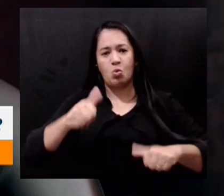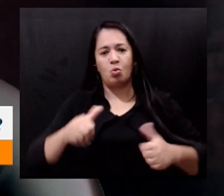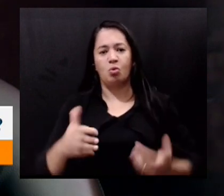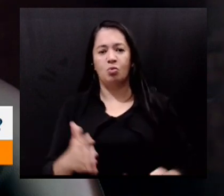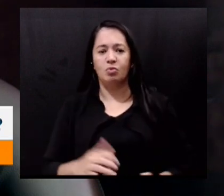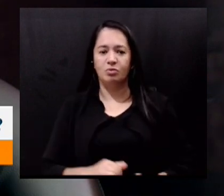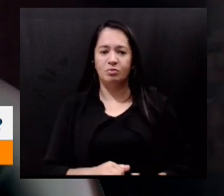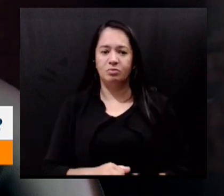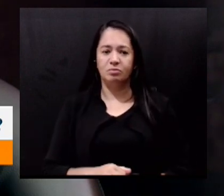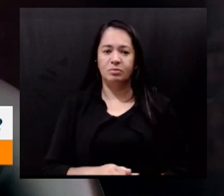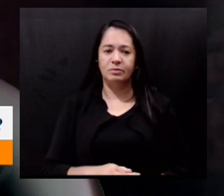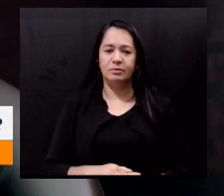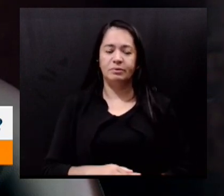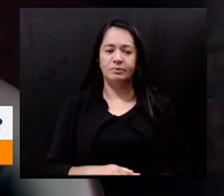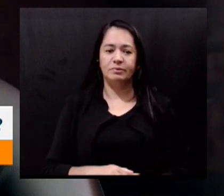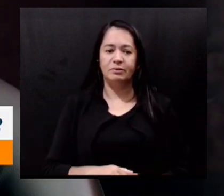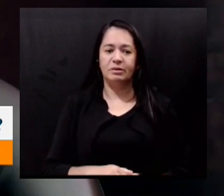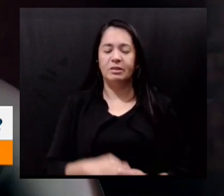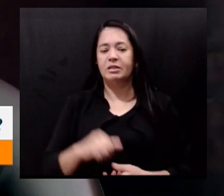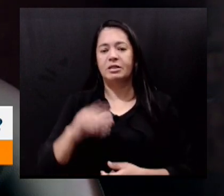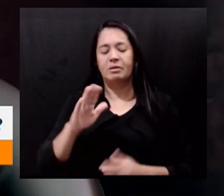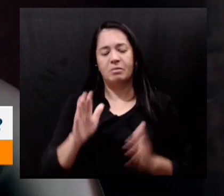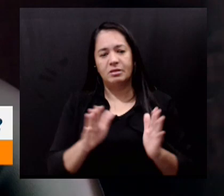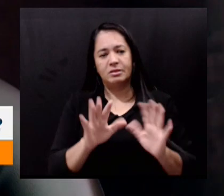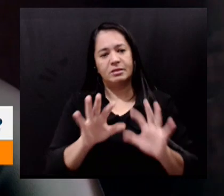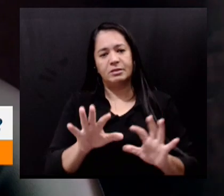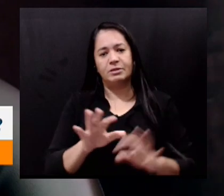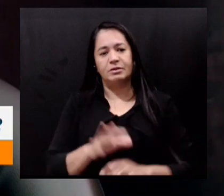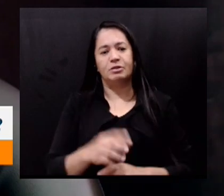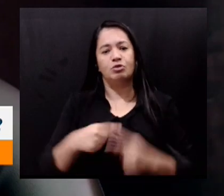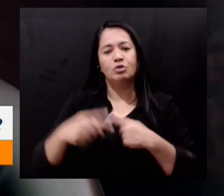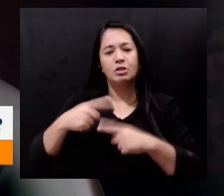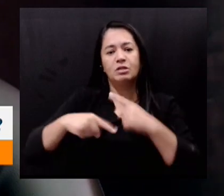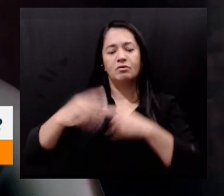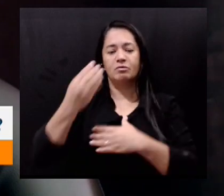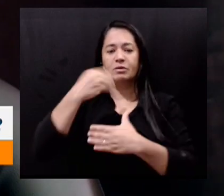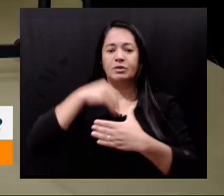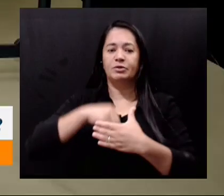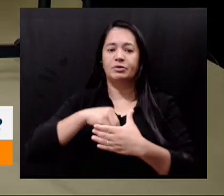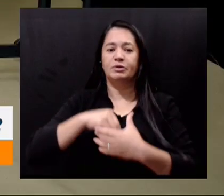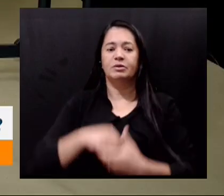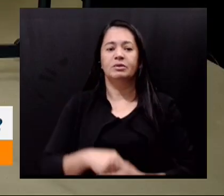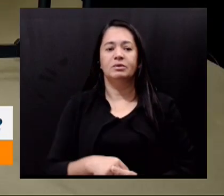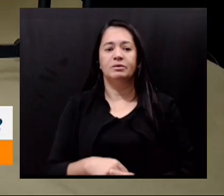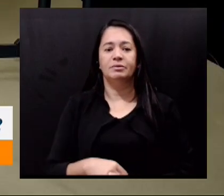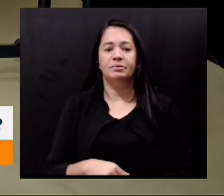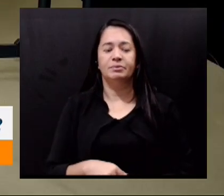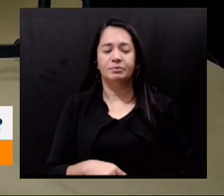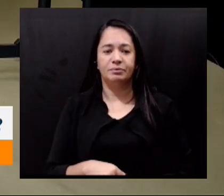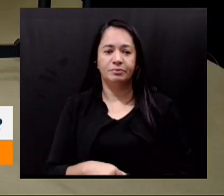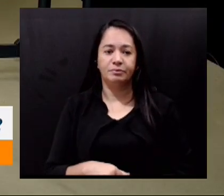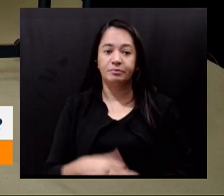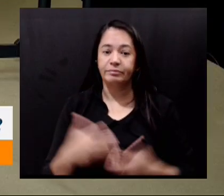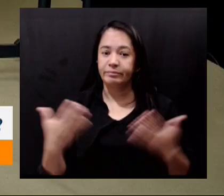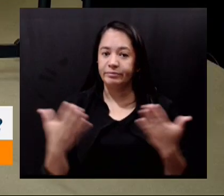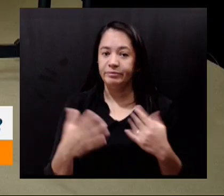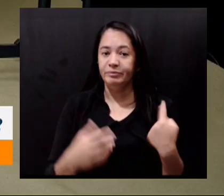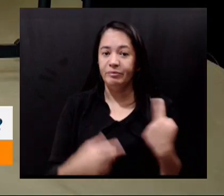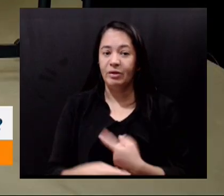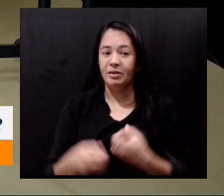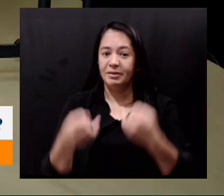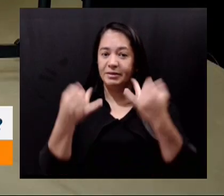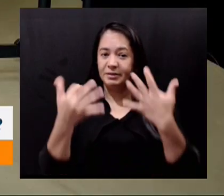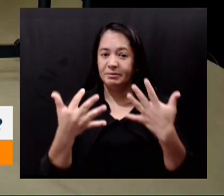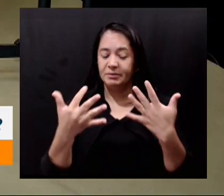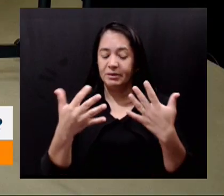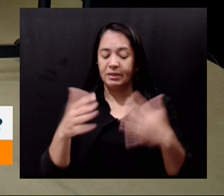e aí seria mais nesse caminho mesmo, do desenvolvimento interno, de Perfeito. repertório interno. Muito bem. Agora a gente está falando da psicologia, né, para a gente